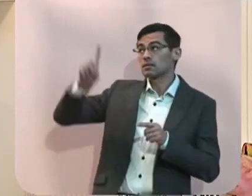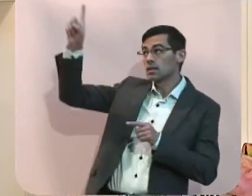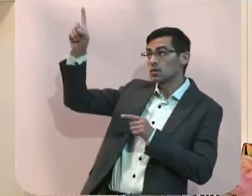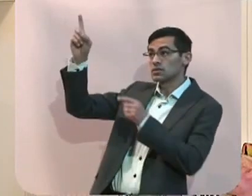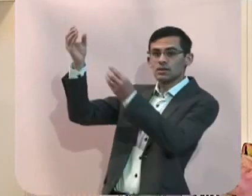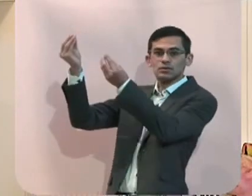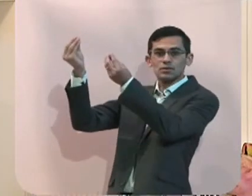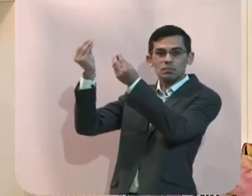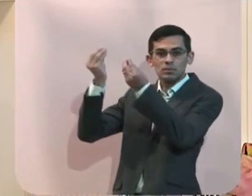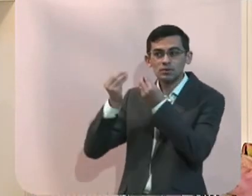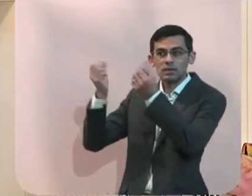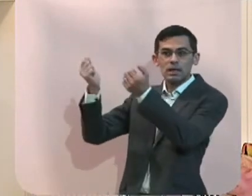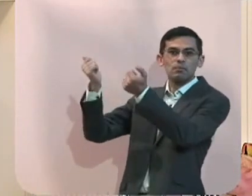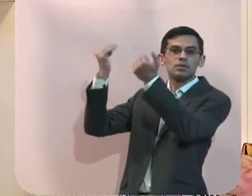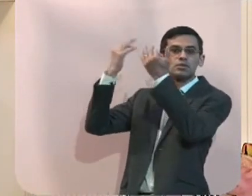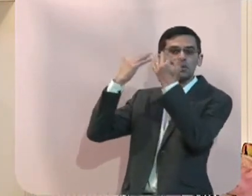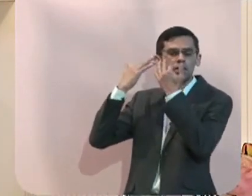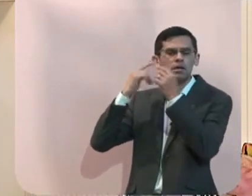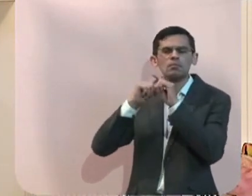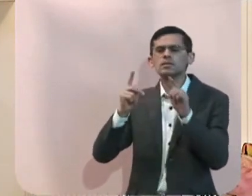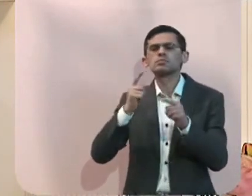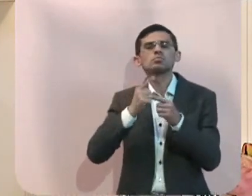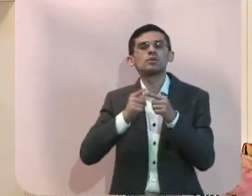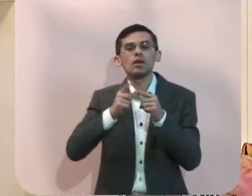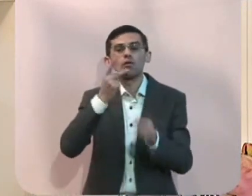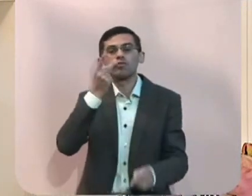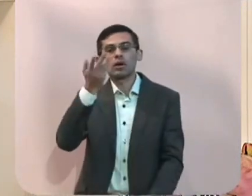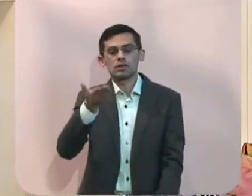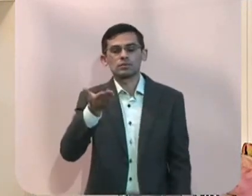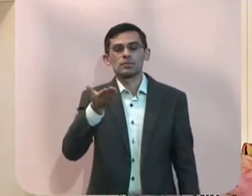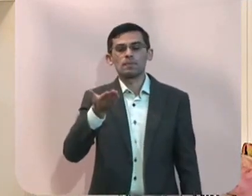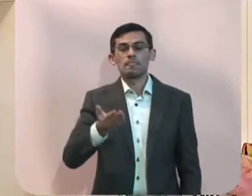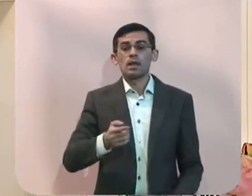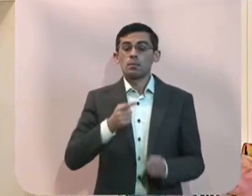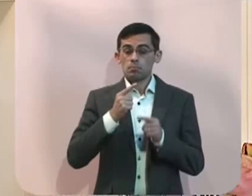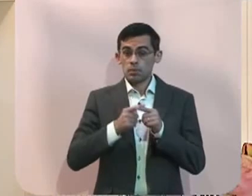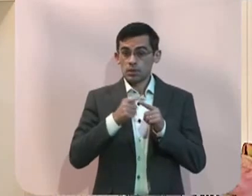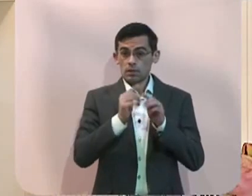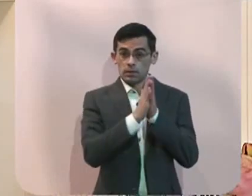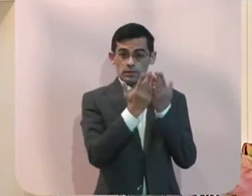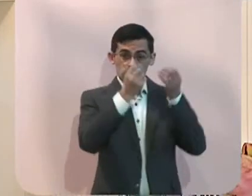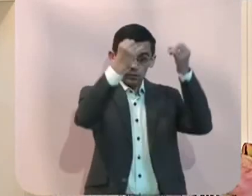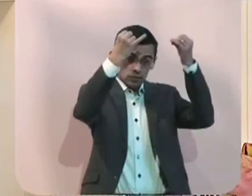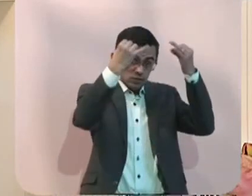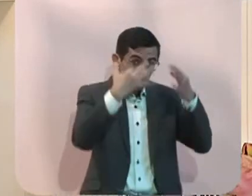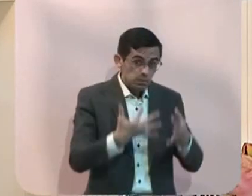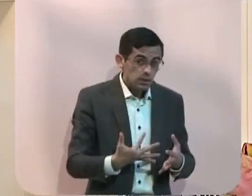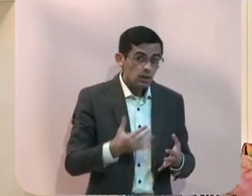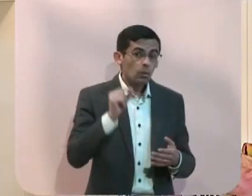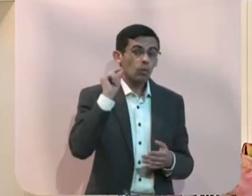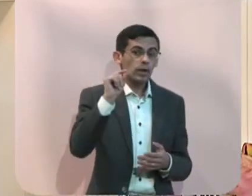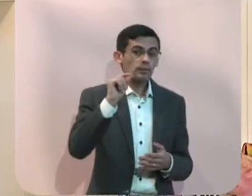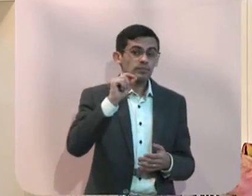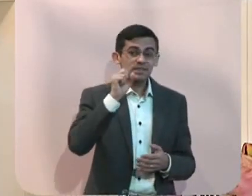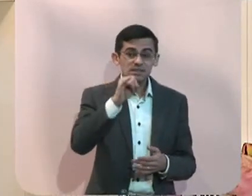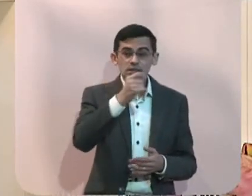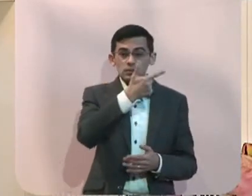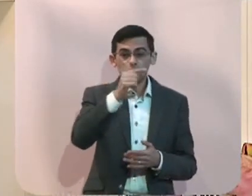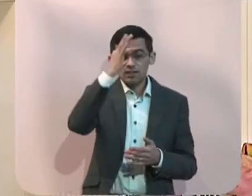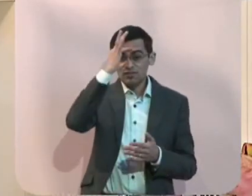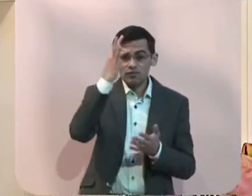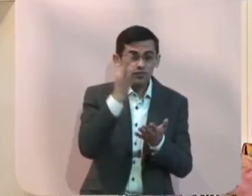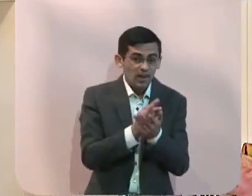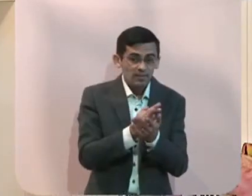nos suprido assim. Mas por que eu estou falando isso? Porque a Bíblia diz que sem fé